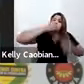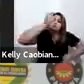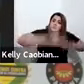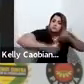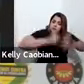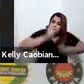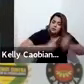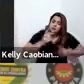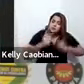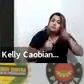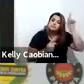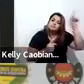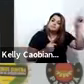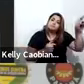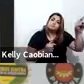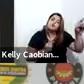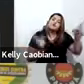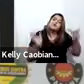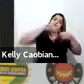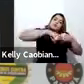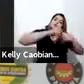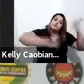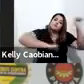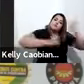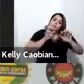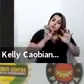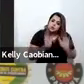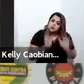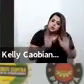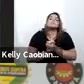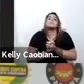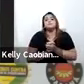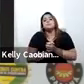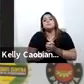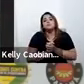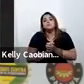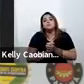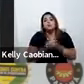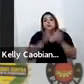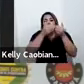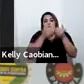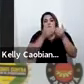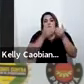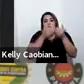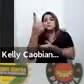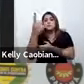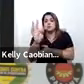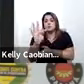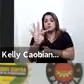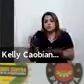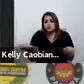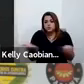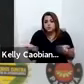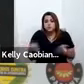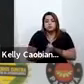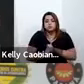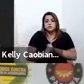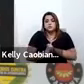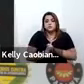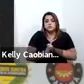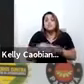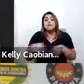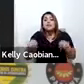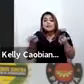à fábrica, né, voltaram ao trabalho a partir do primeiro turno de hoje. Também conquistamos um